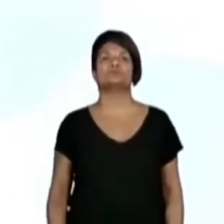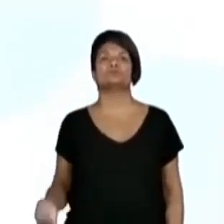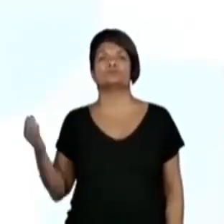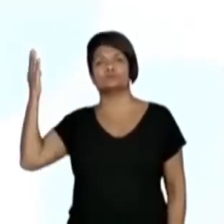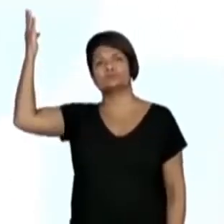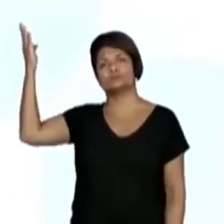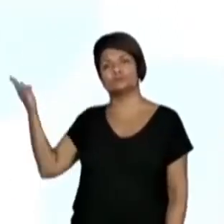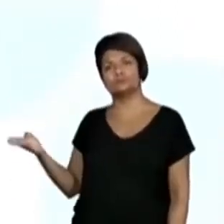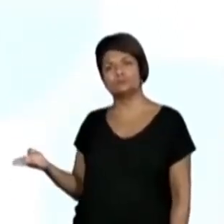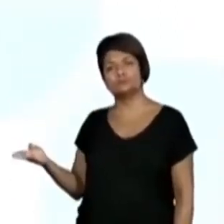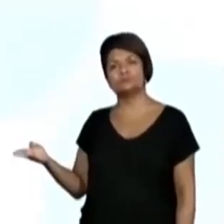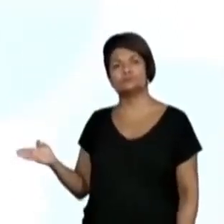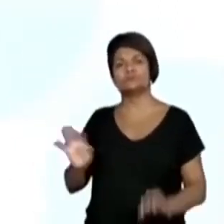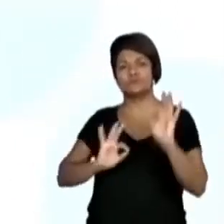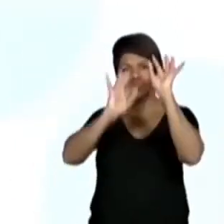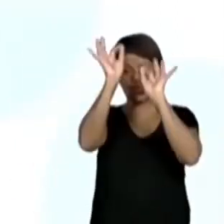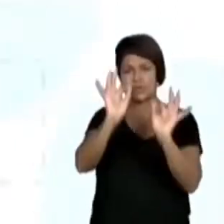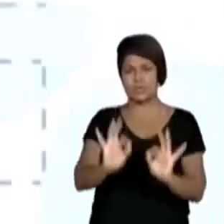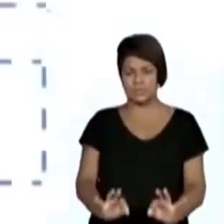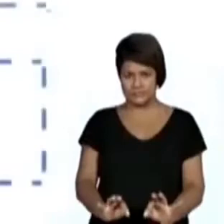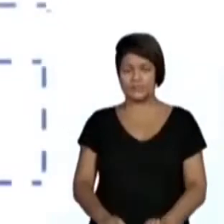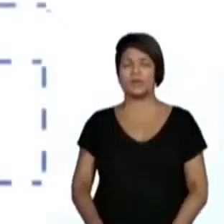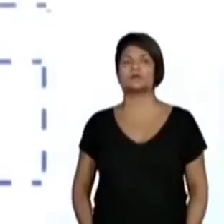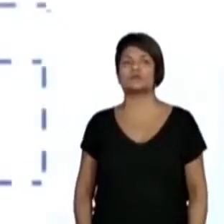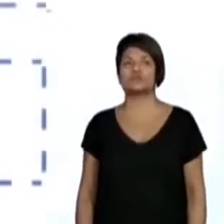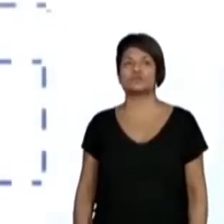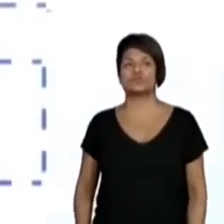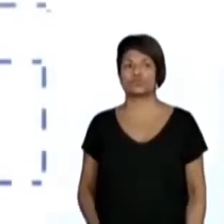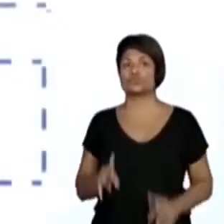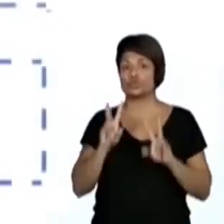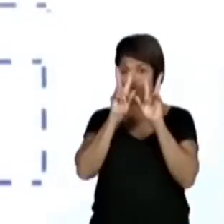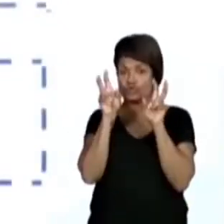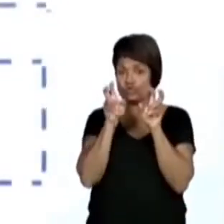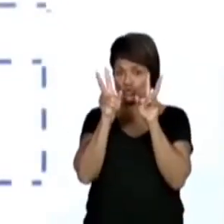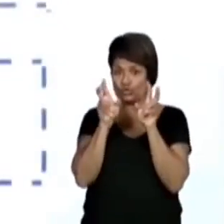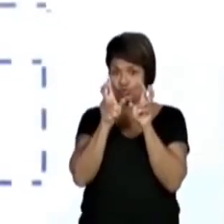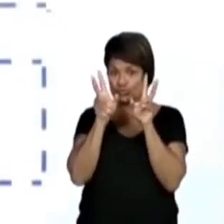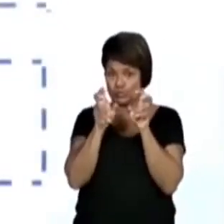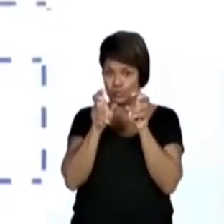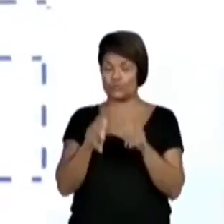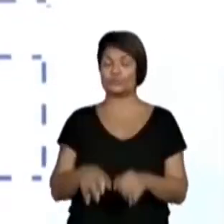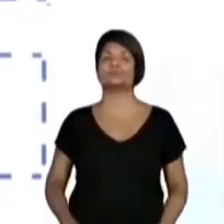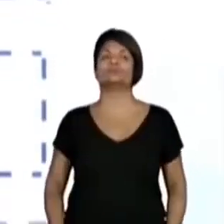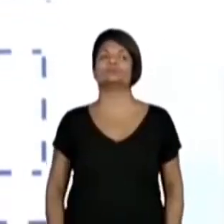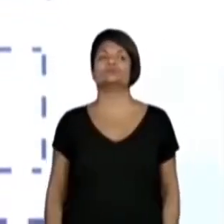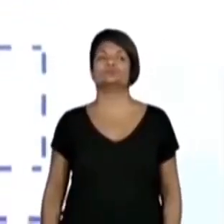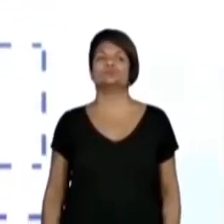esses ingredientes organizados. O título